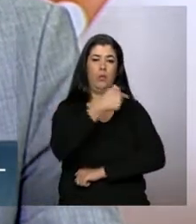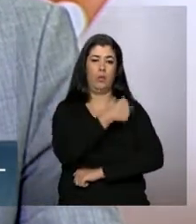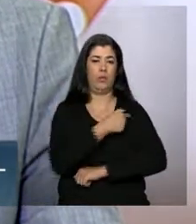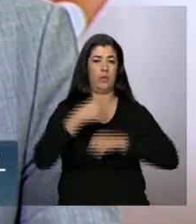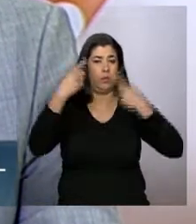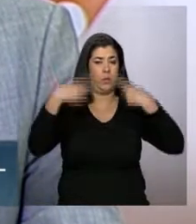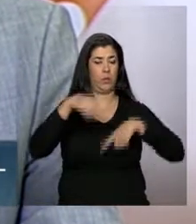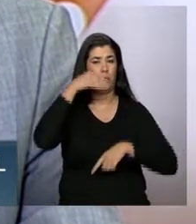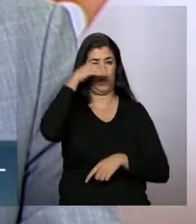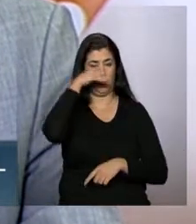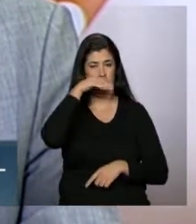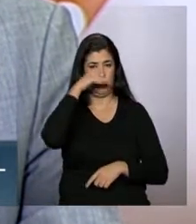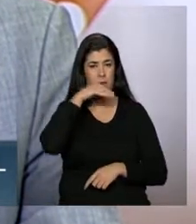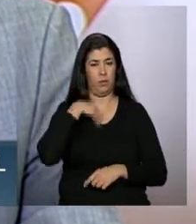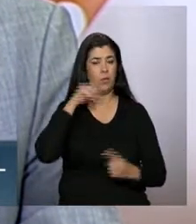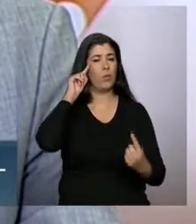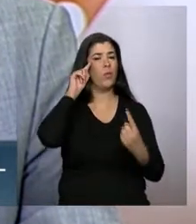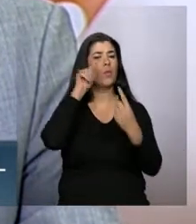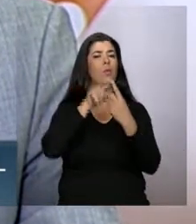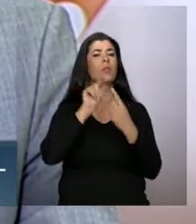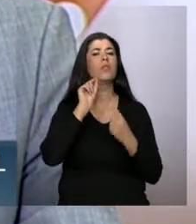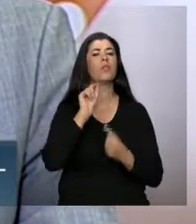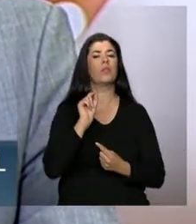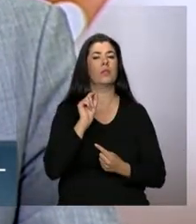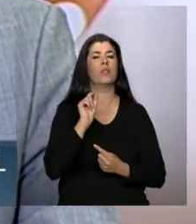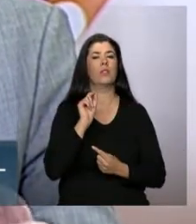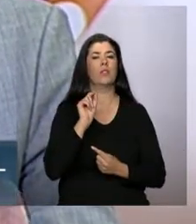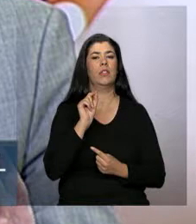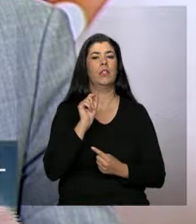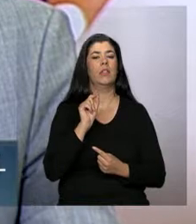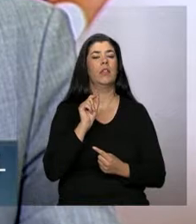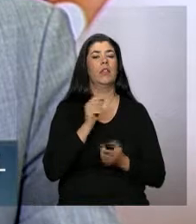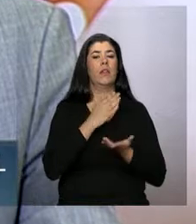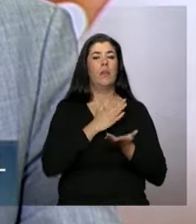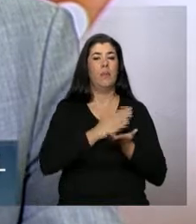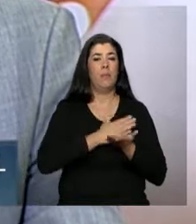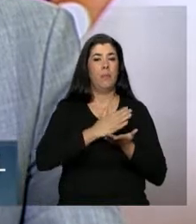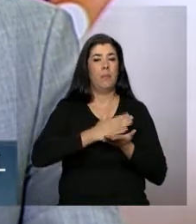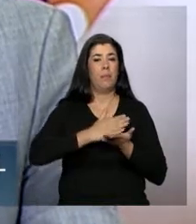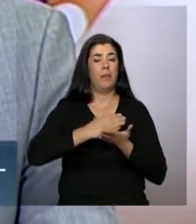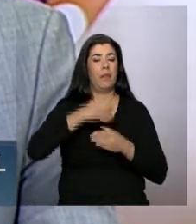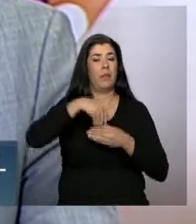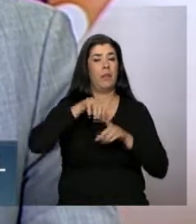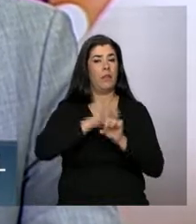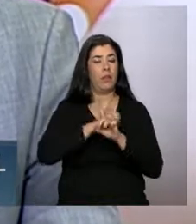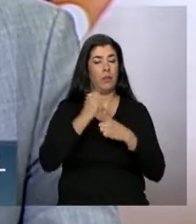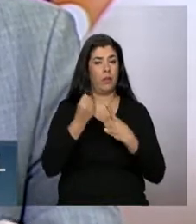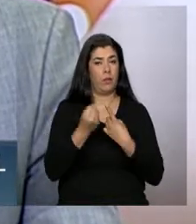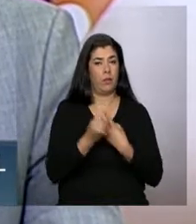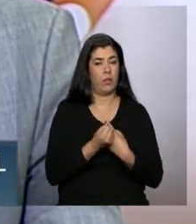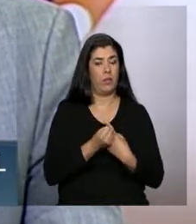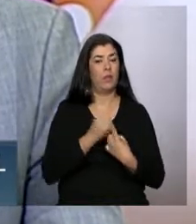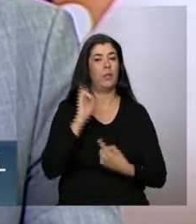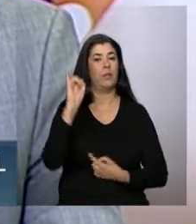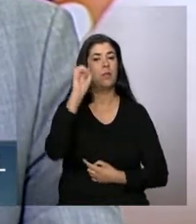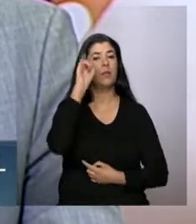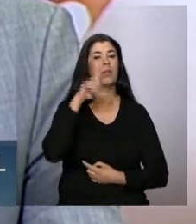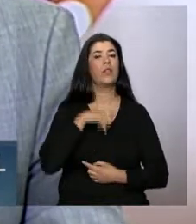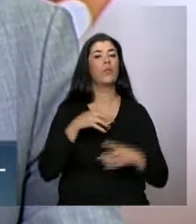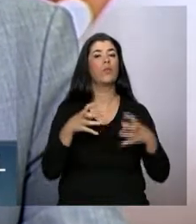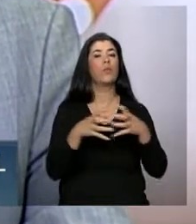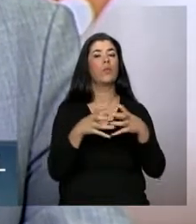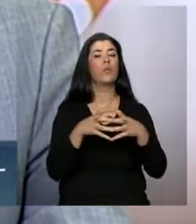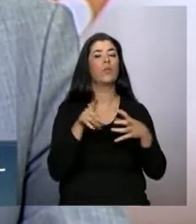a gripe, focando nestes desses segmentos da sociedade brasileira que são mais vulneráveis.